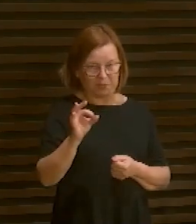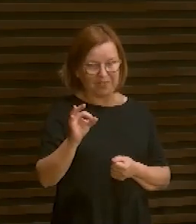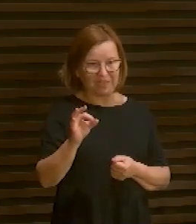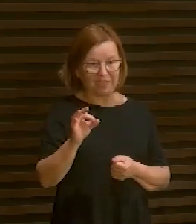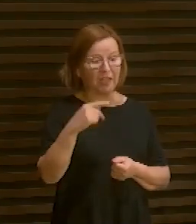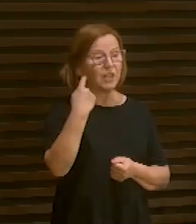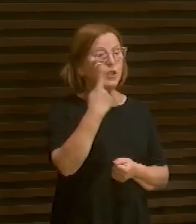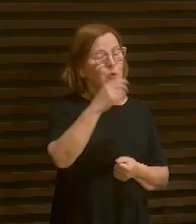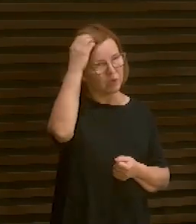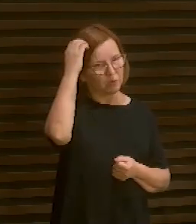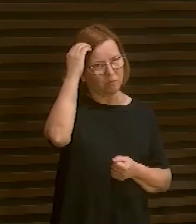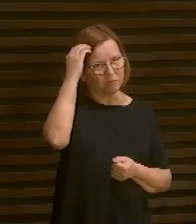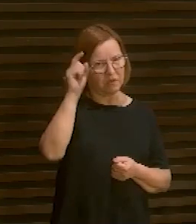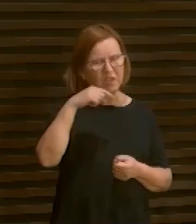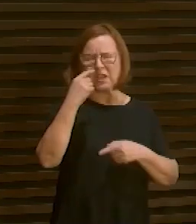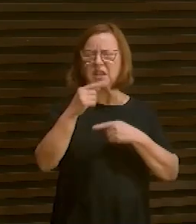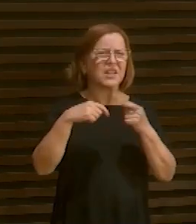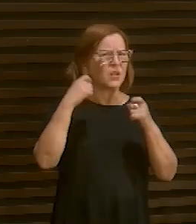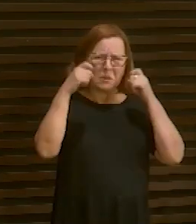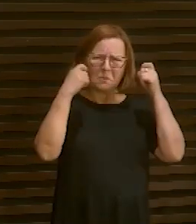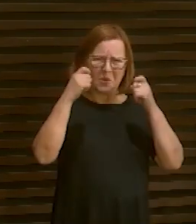ficar preocupado com 50% dela.